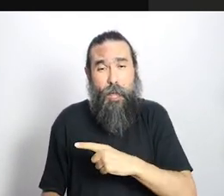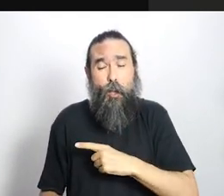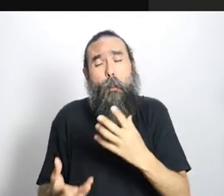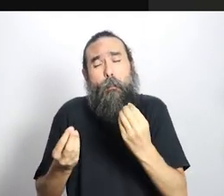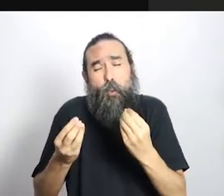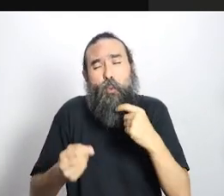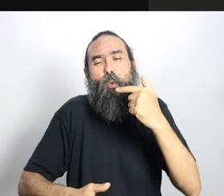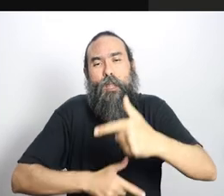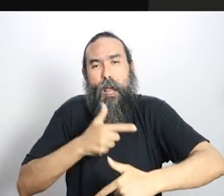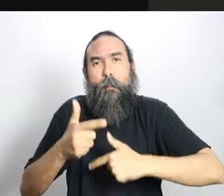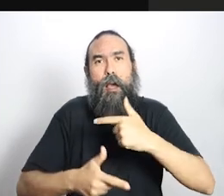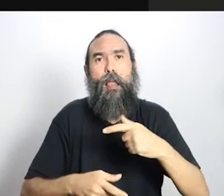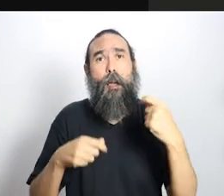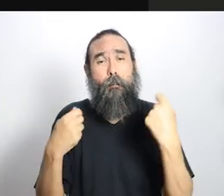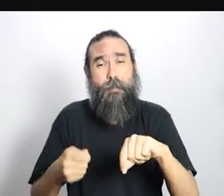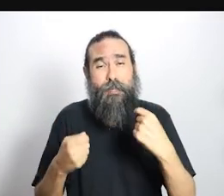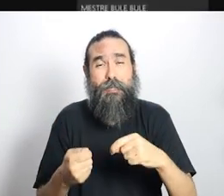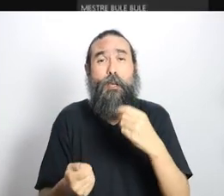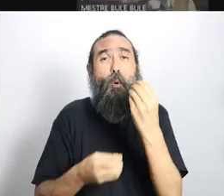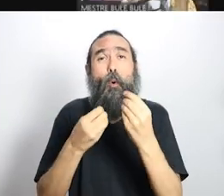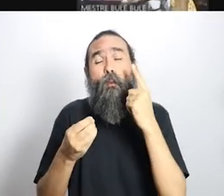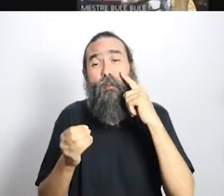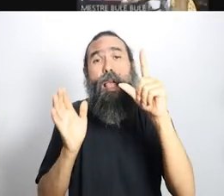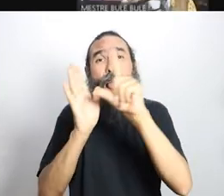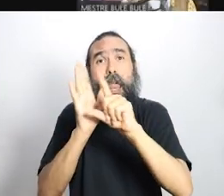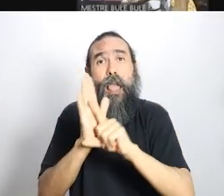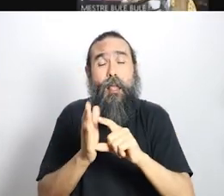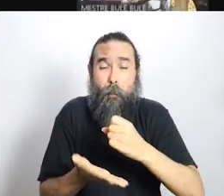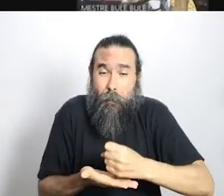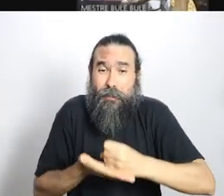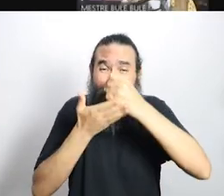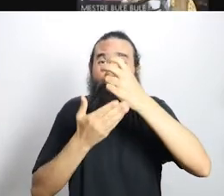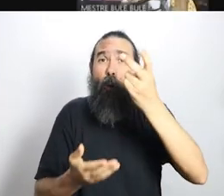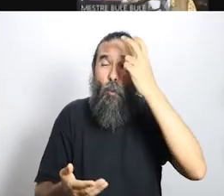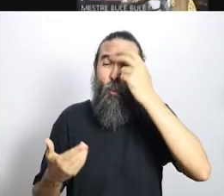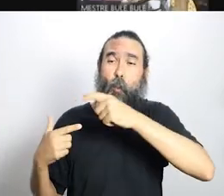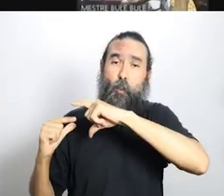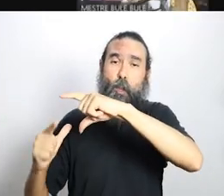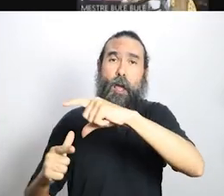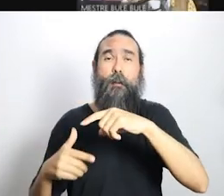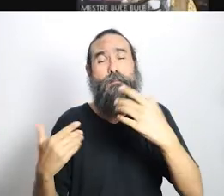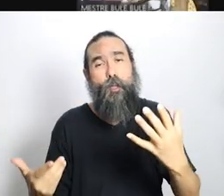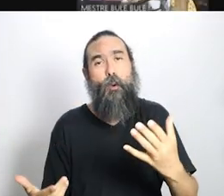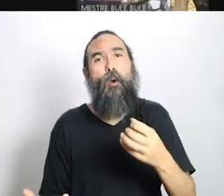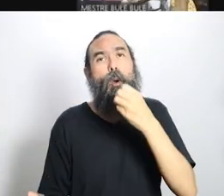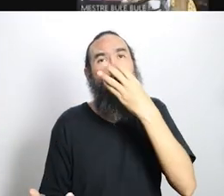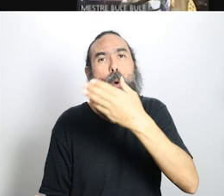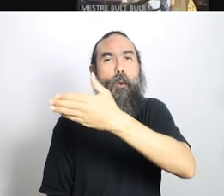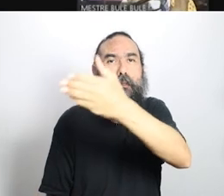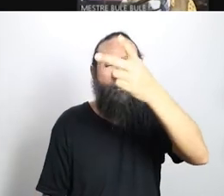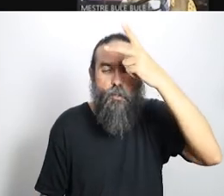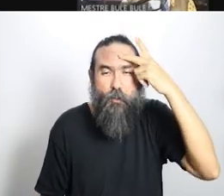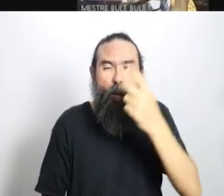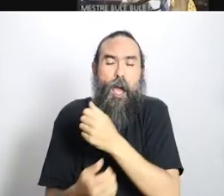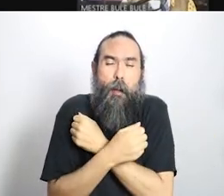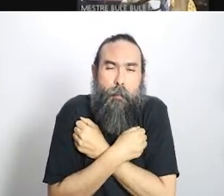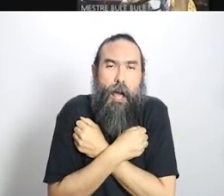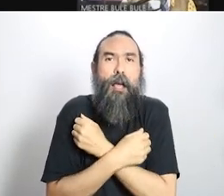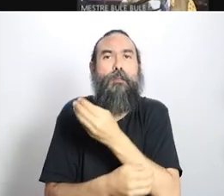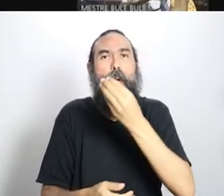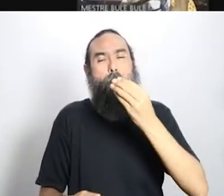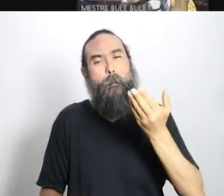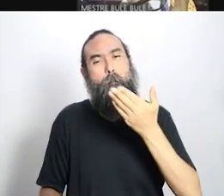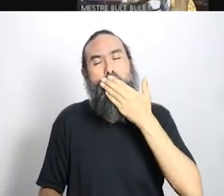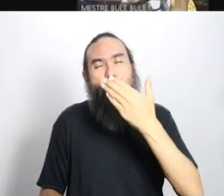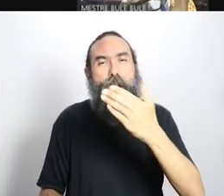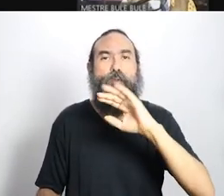para lutar, temos aí uma lei de emergência cultural para pensar, e o encontro, além dos encontros bonitos, dos abraços, dos beijos, dos